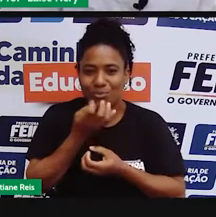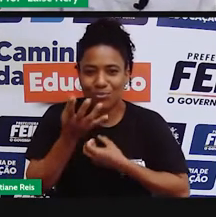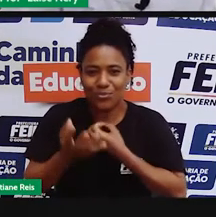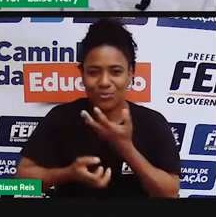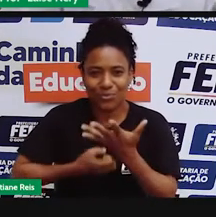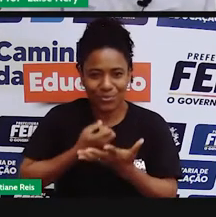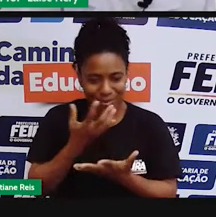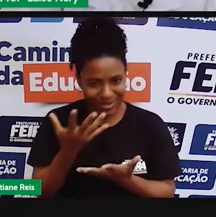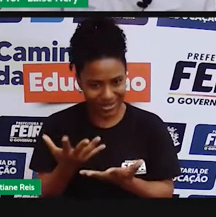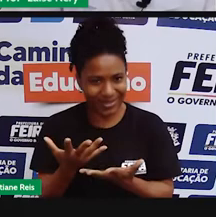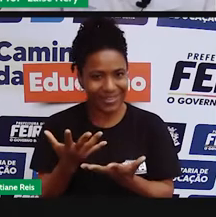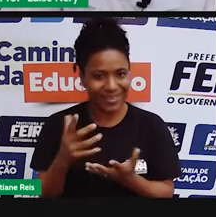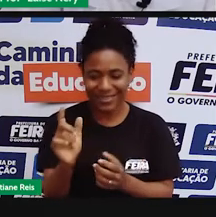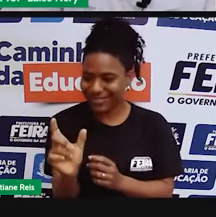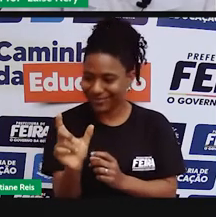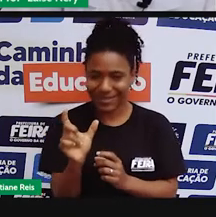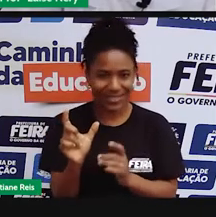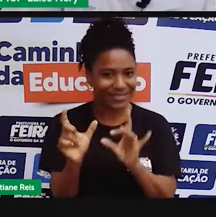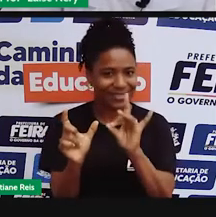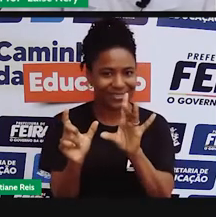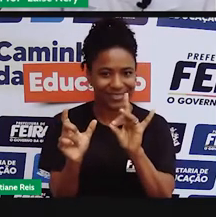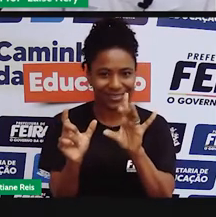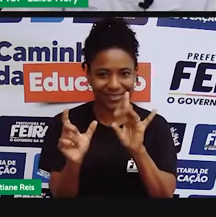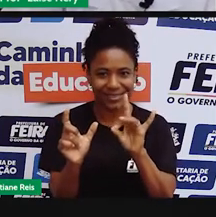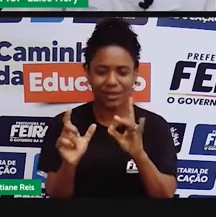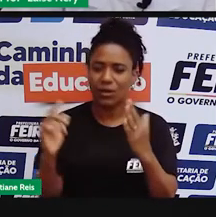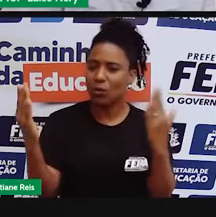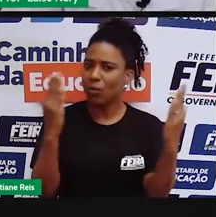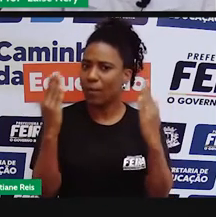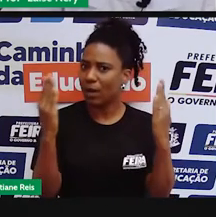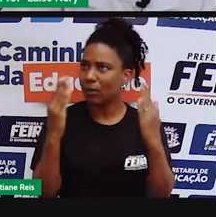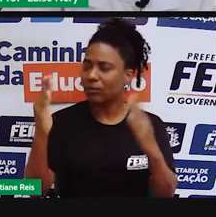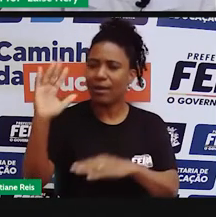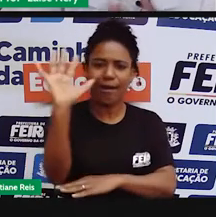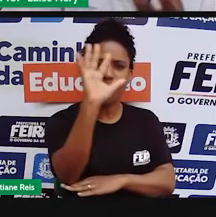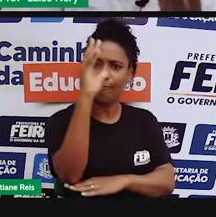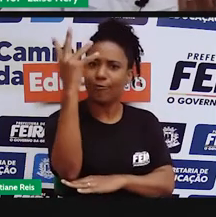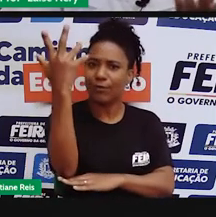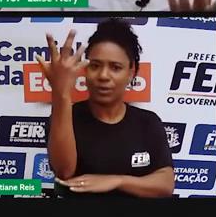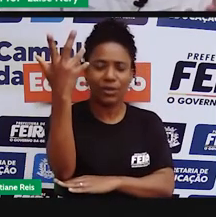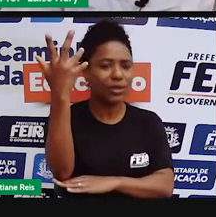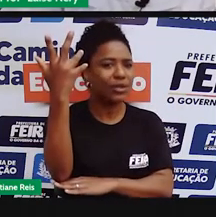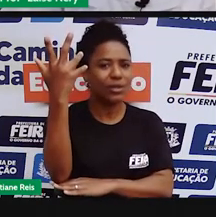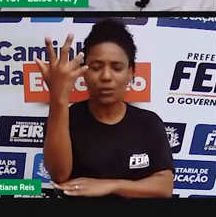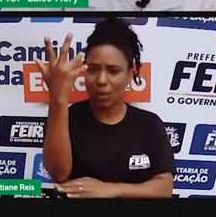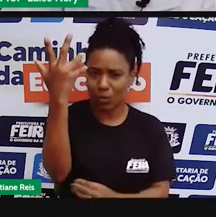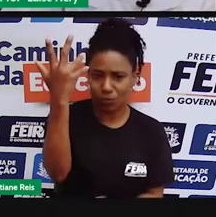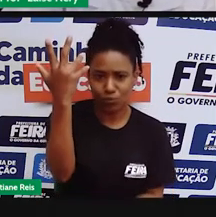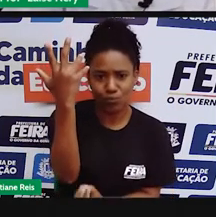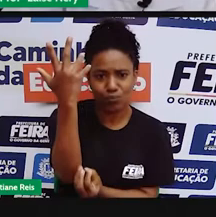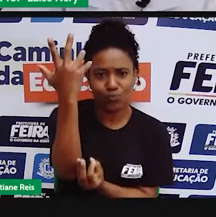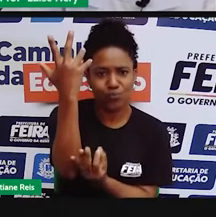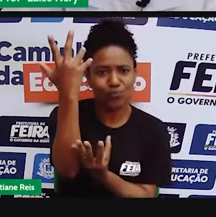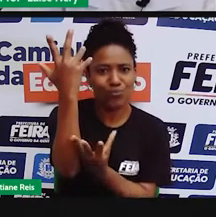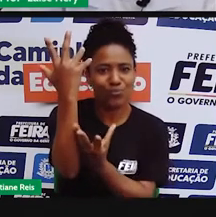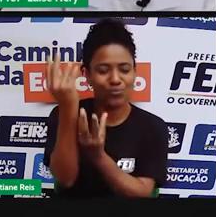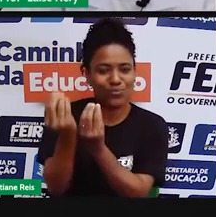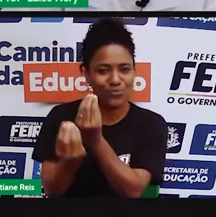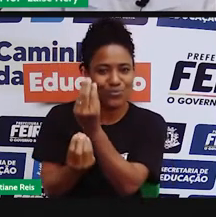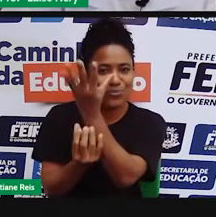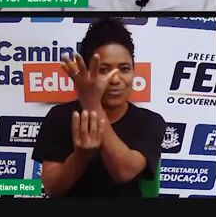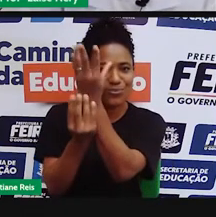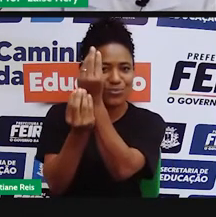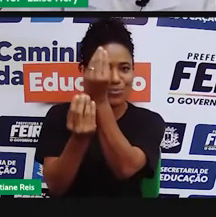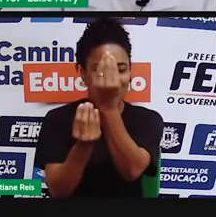rimas. E o autor dessa frase comparou as árvores com poemas que a terra escreve para o céu, né? Como se